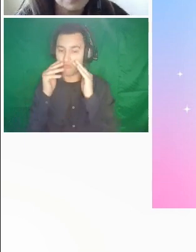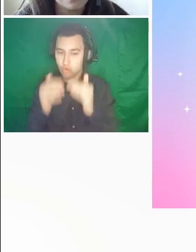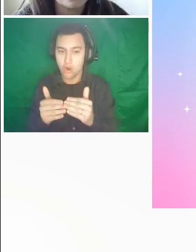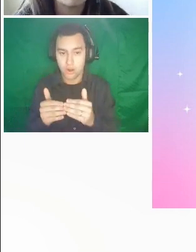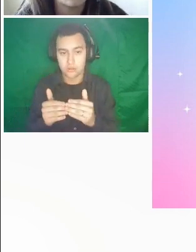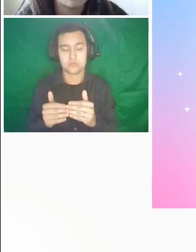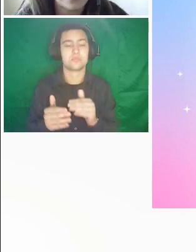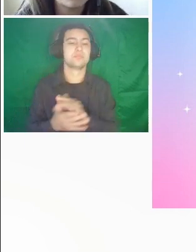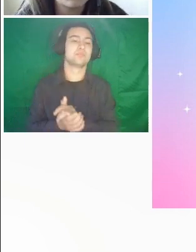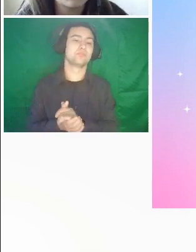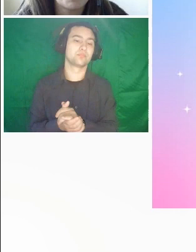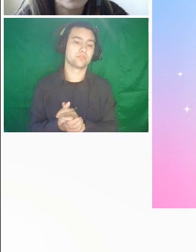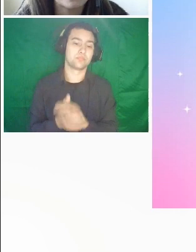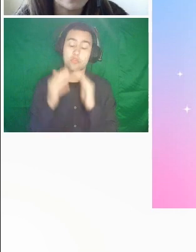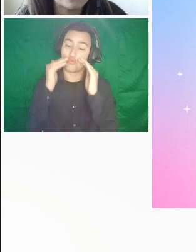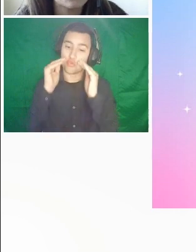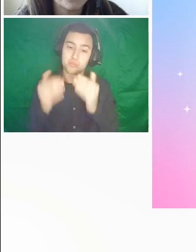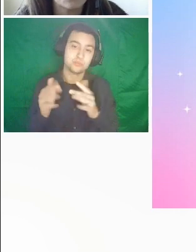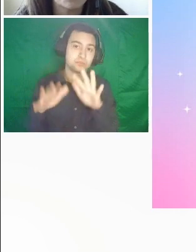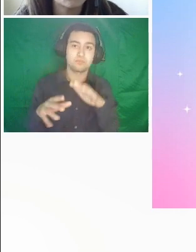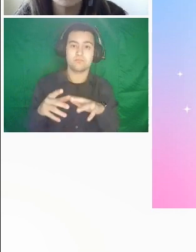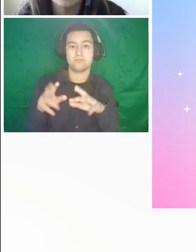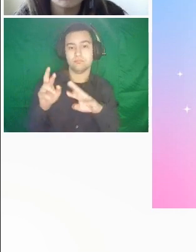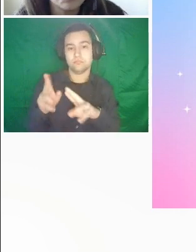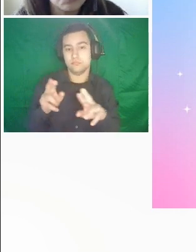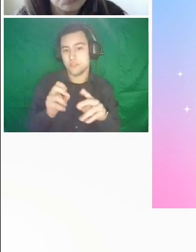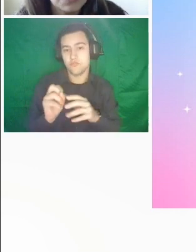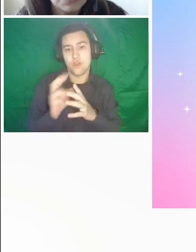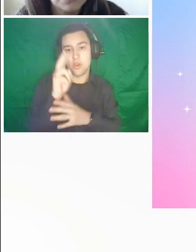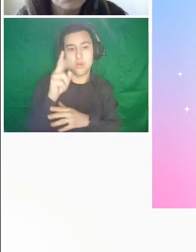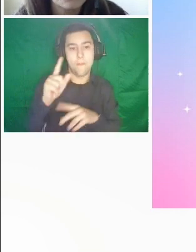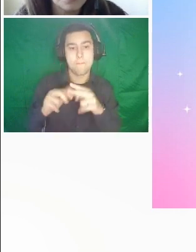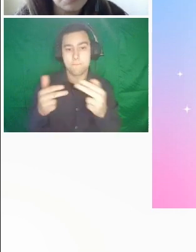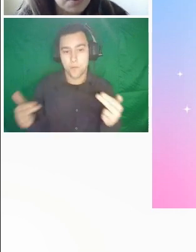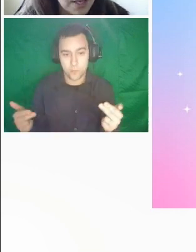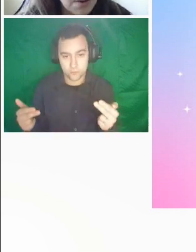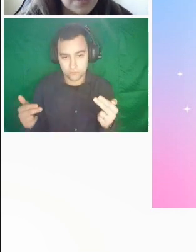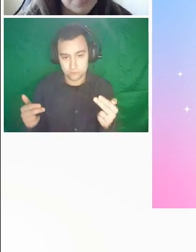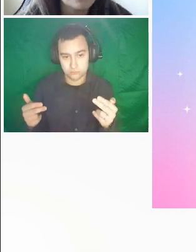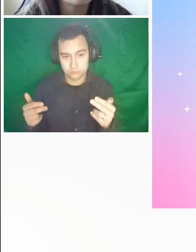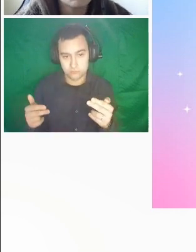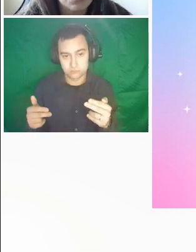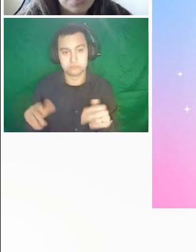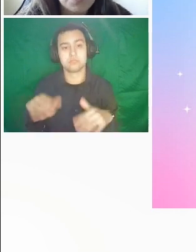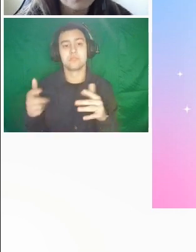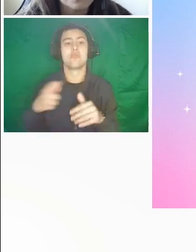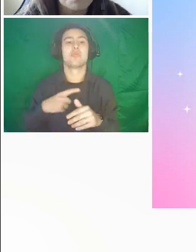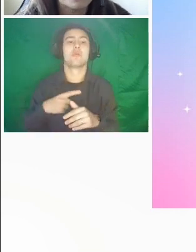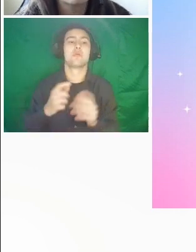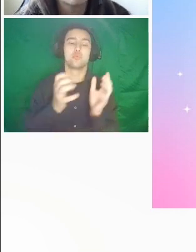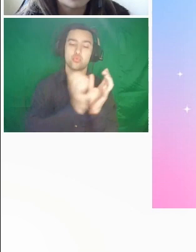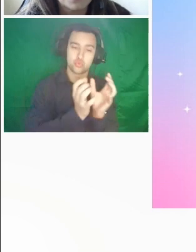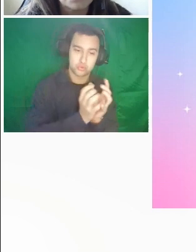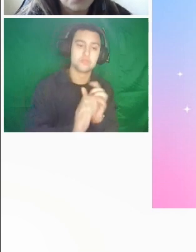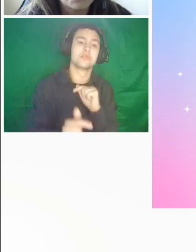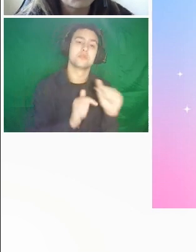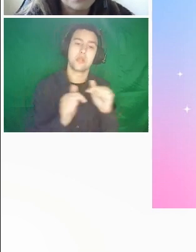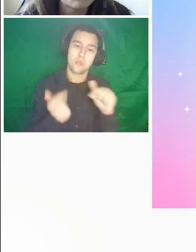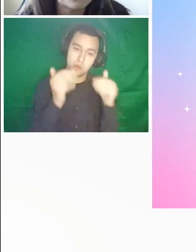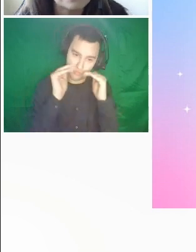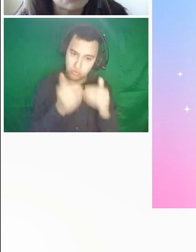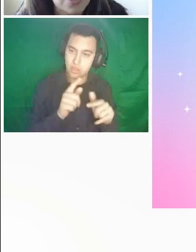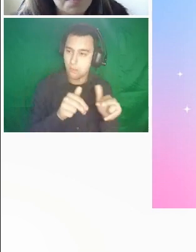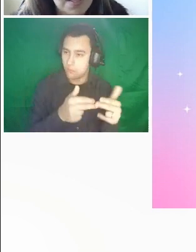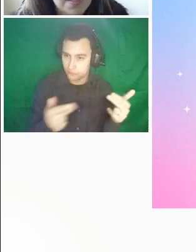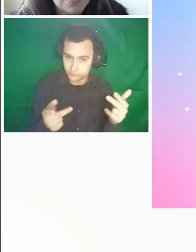eh focados numa cadeia de valor de um produto então eu que eu tenho aqui um time que trabalha com um determinado produto